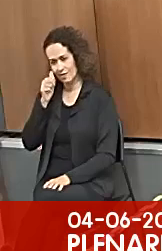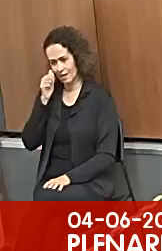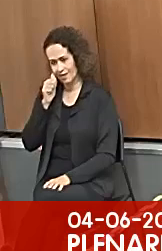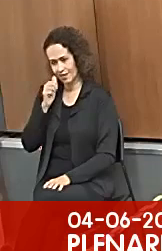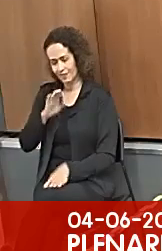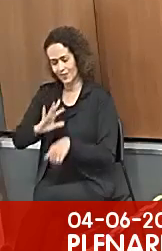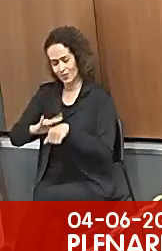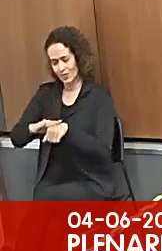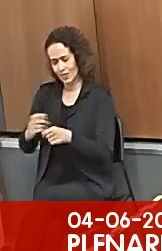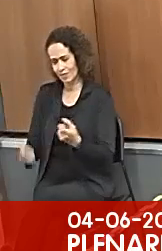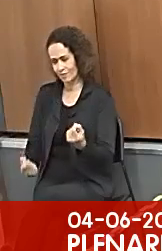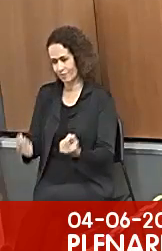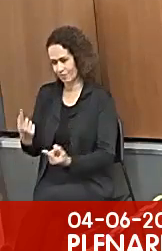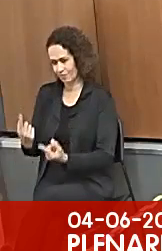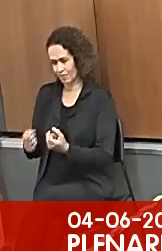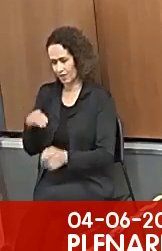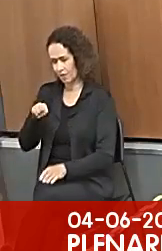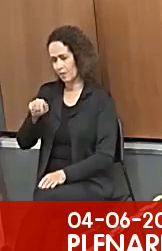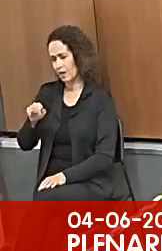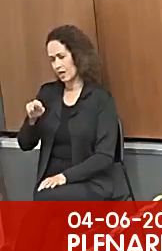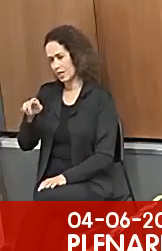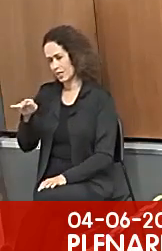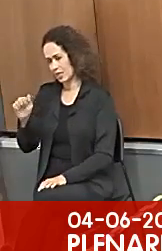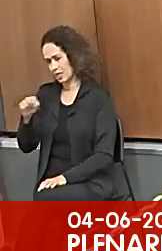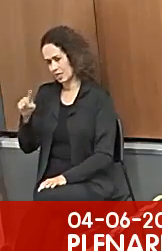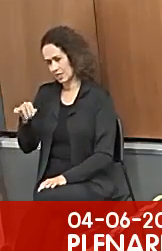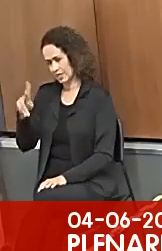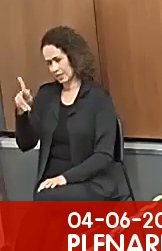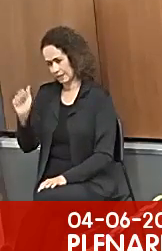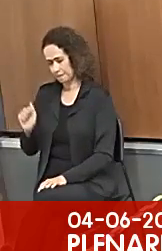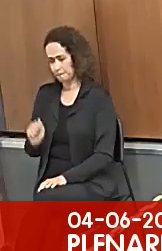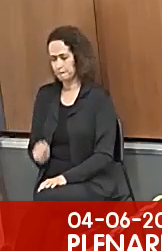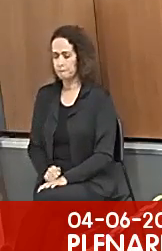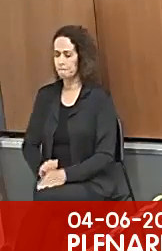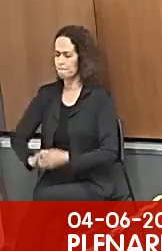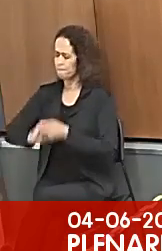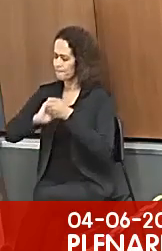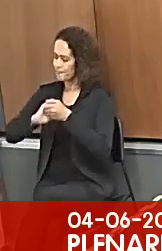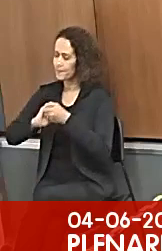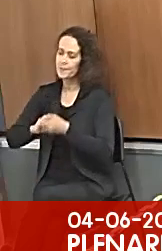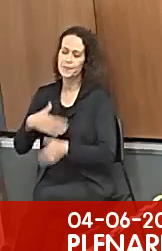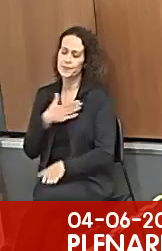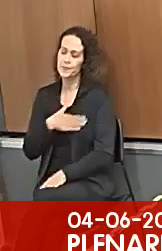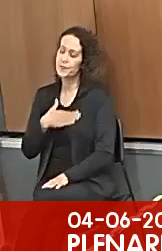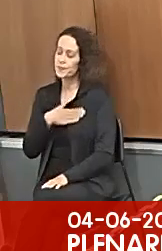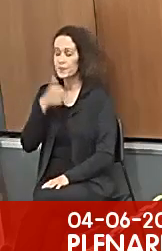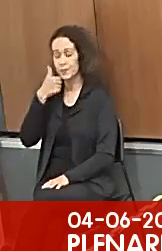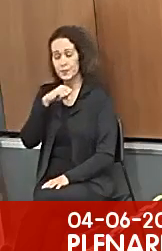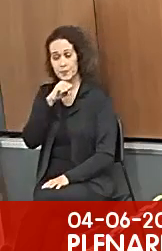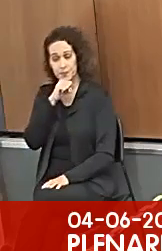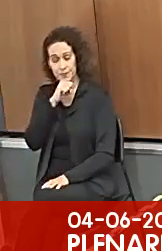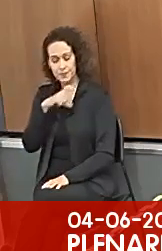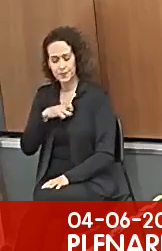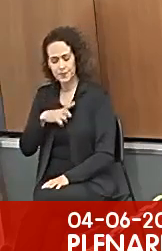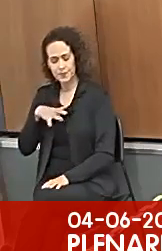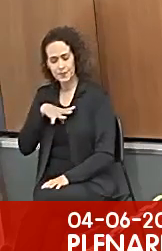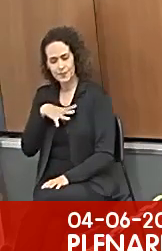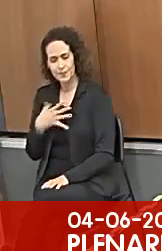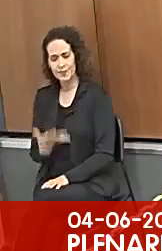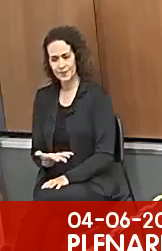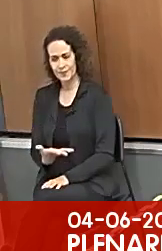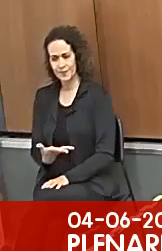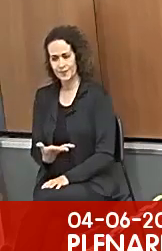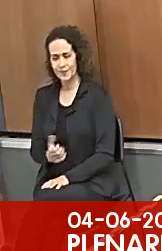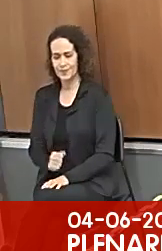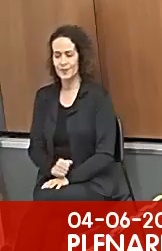Queria, de uma forma especial, saudá-las, as queridas mães que tiveram a iniciativa